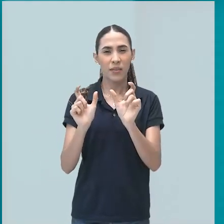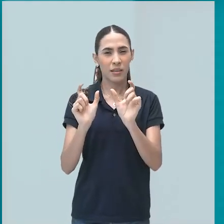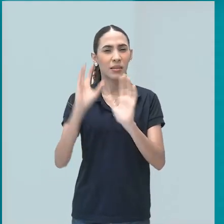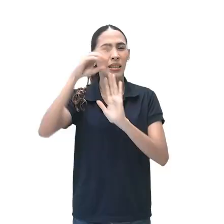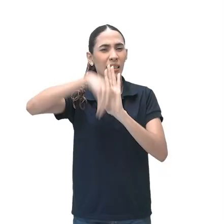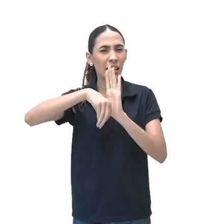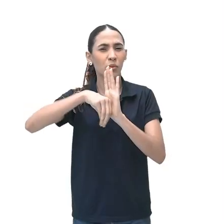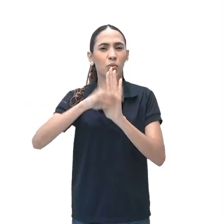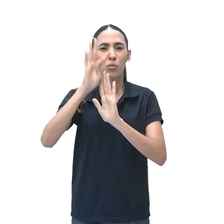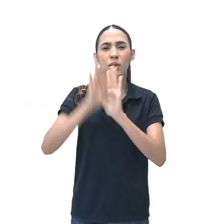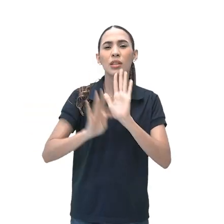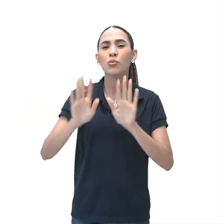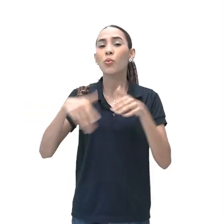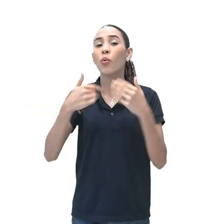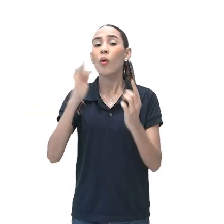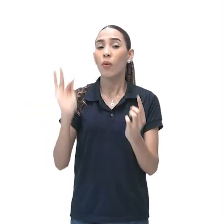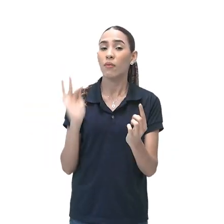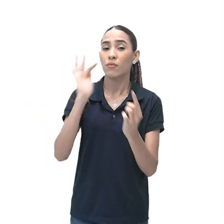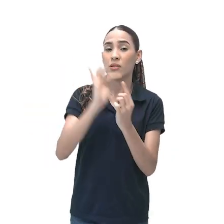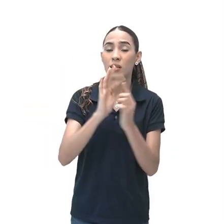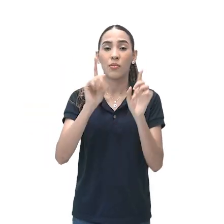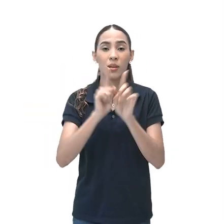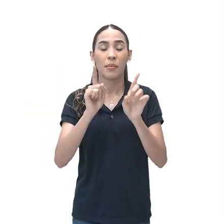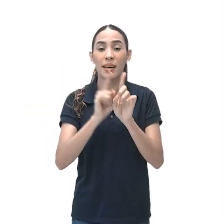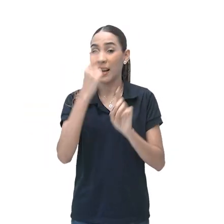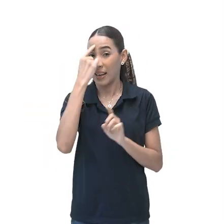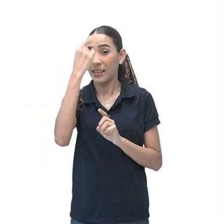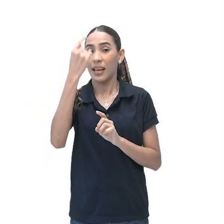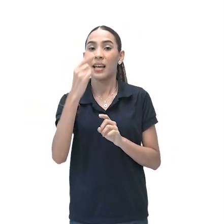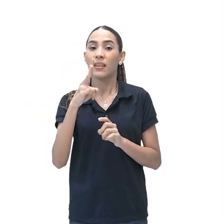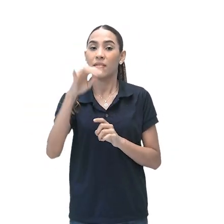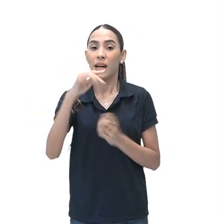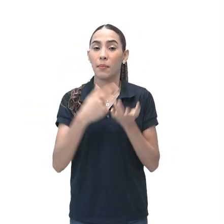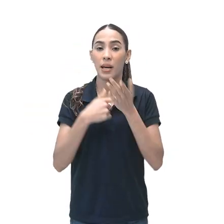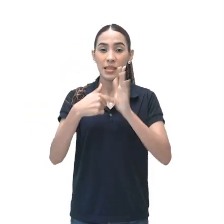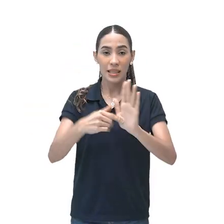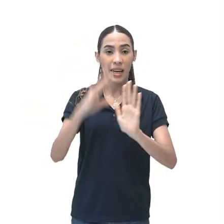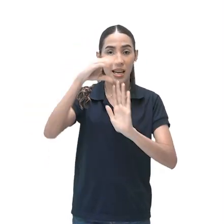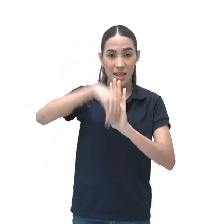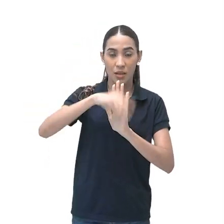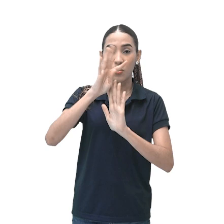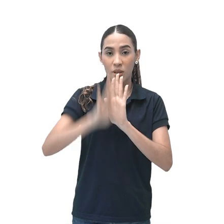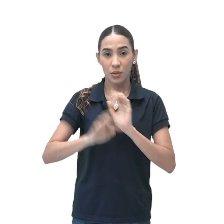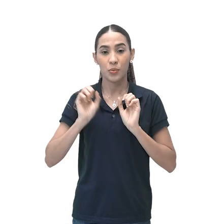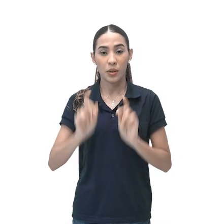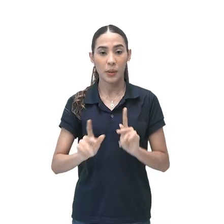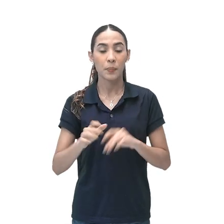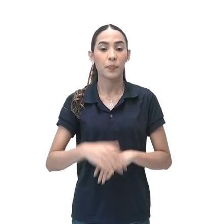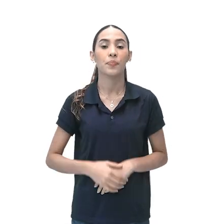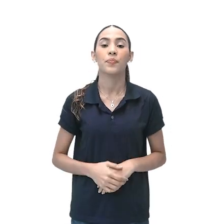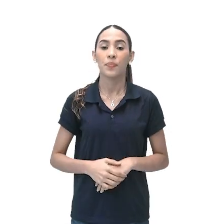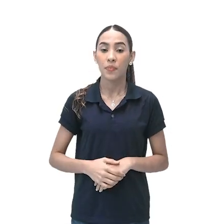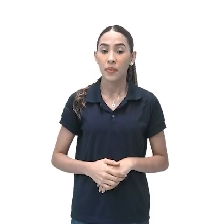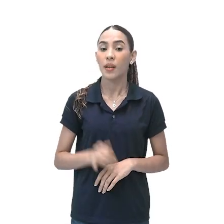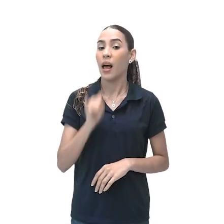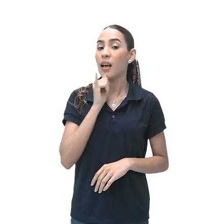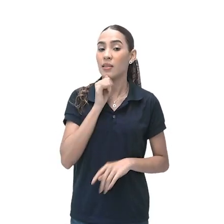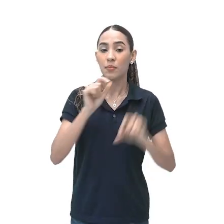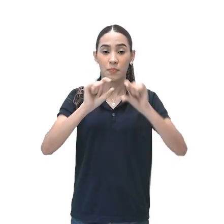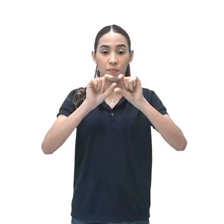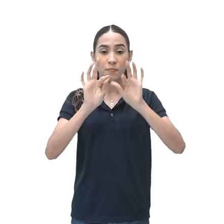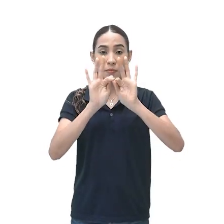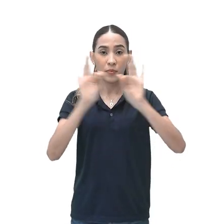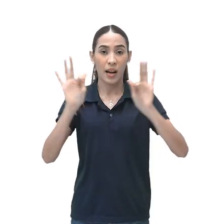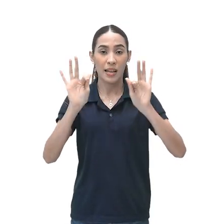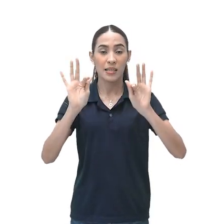a função delas e também as ideias que elas trazem para dentro do texto. Então, trago esse trecho aqui do